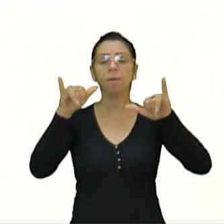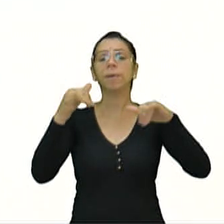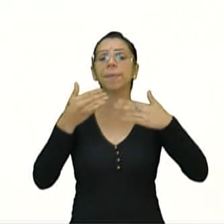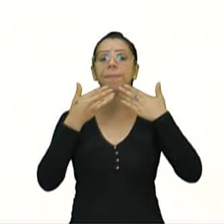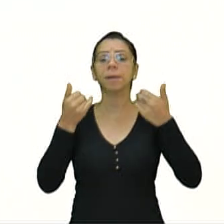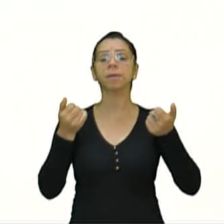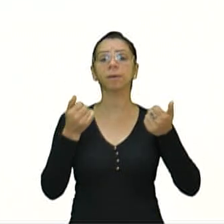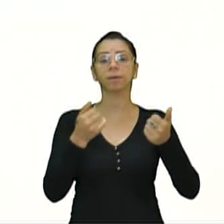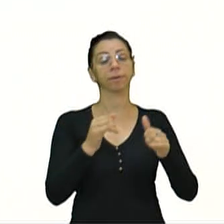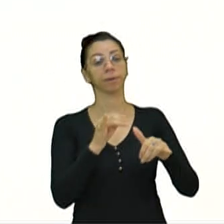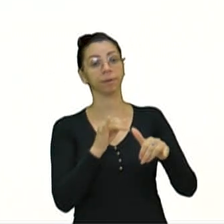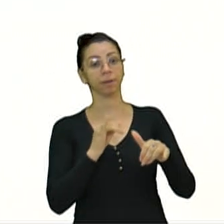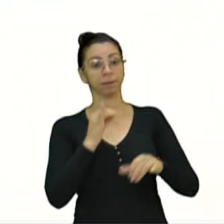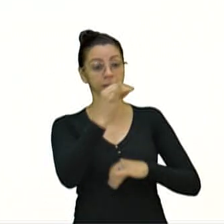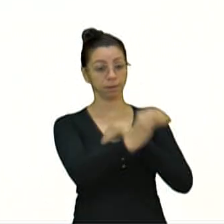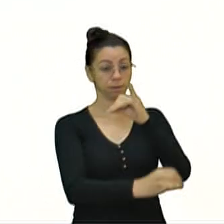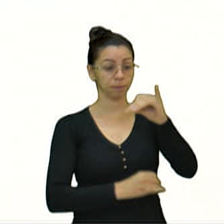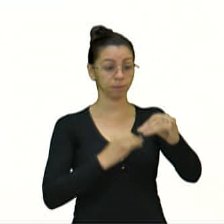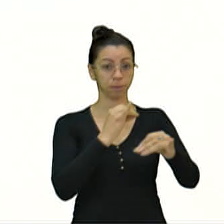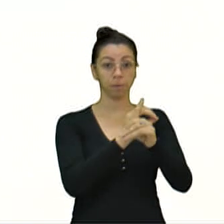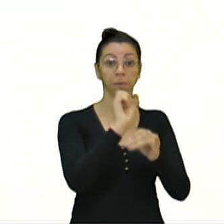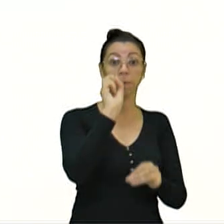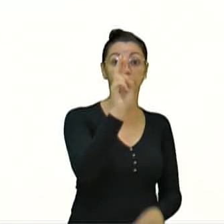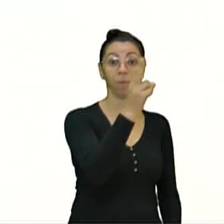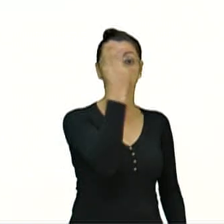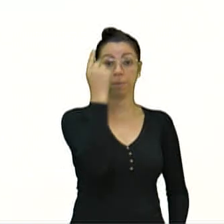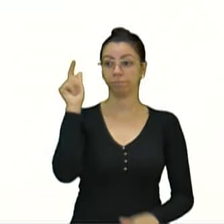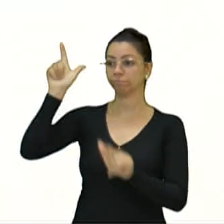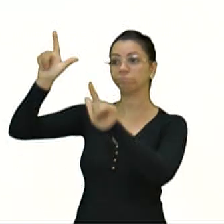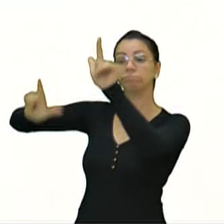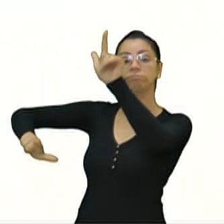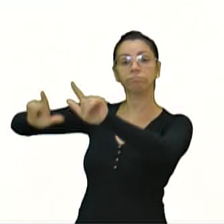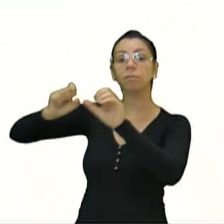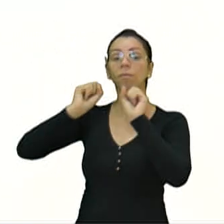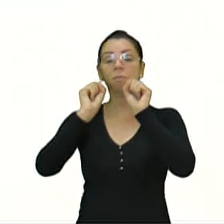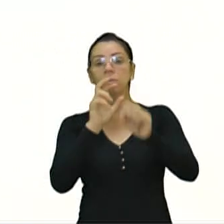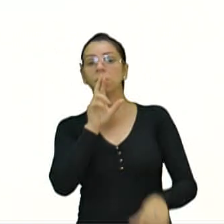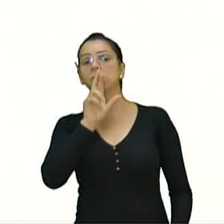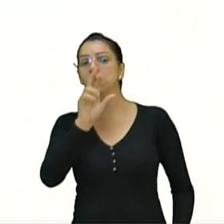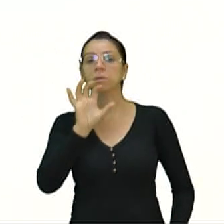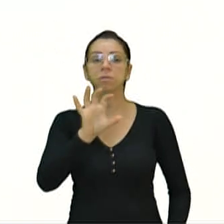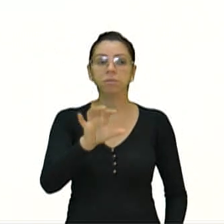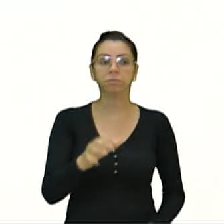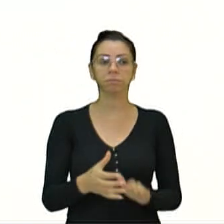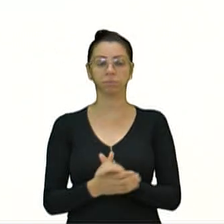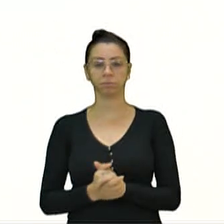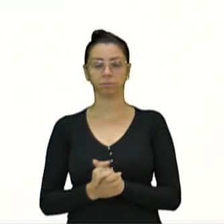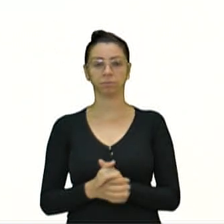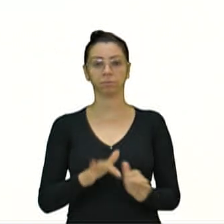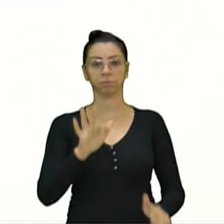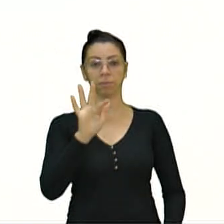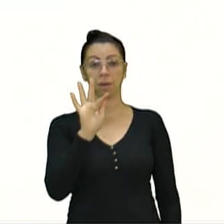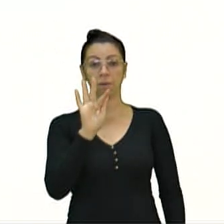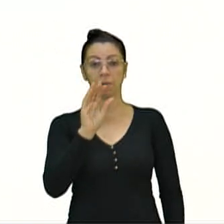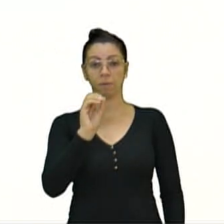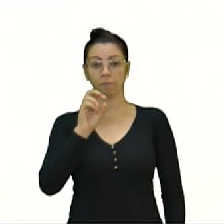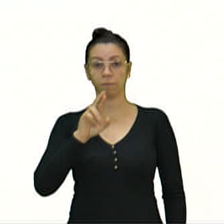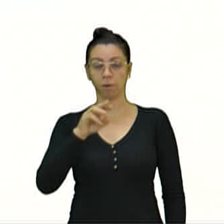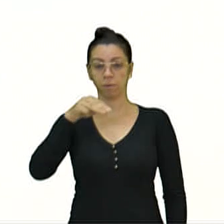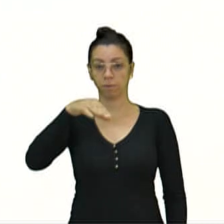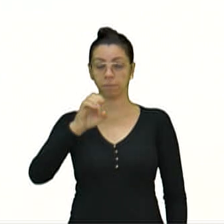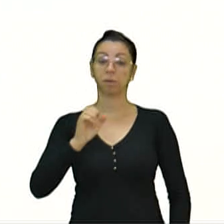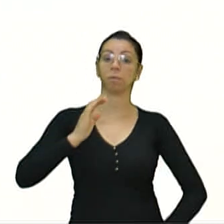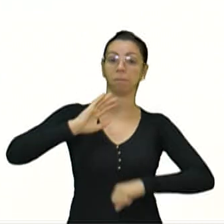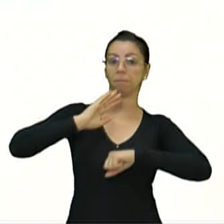internet ou comerciais de TV. Então, você poderia responder assim, olha, for me, para mim, uma das